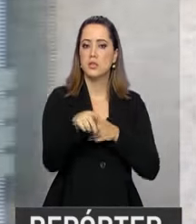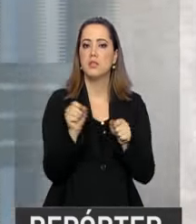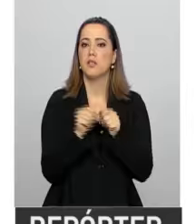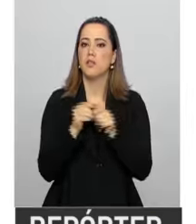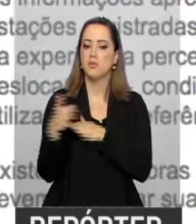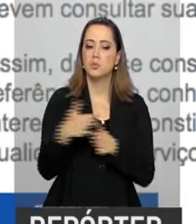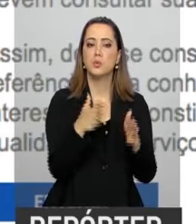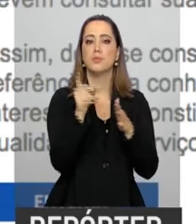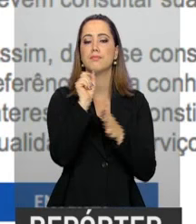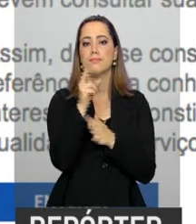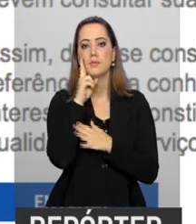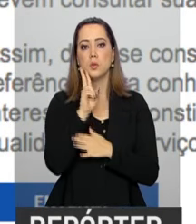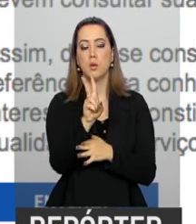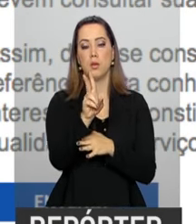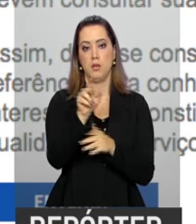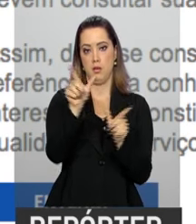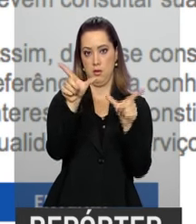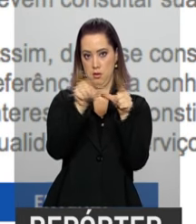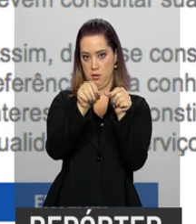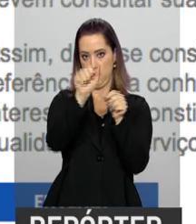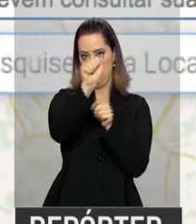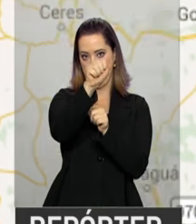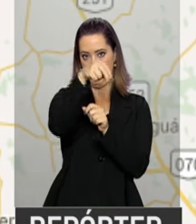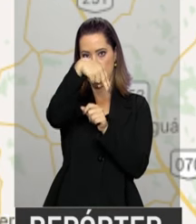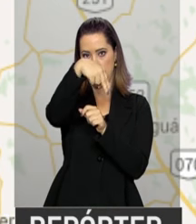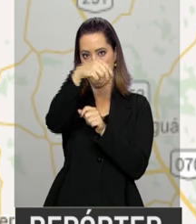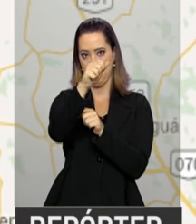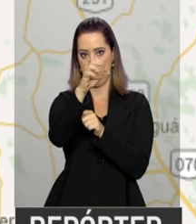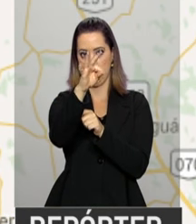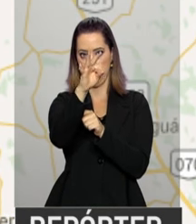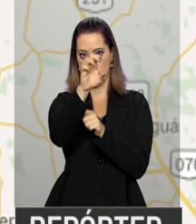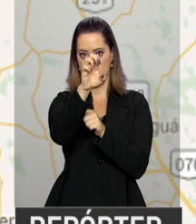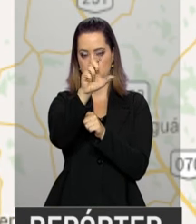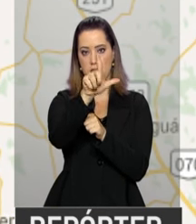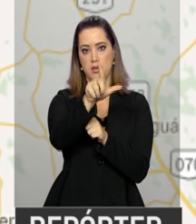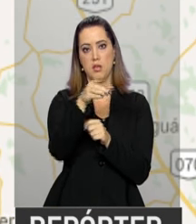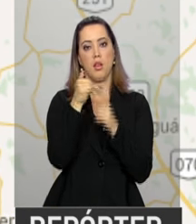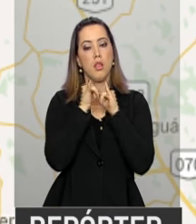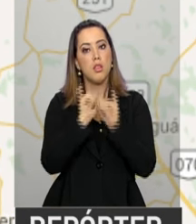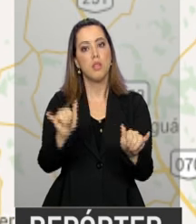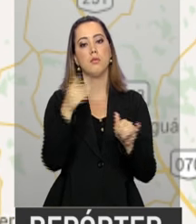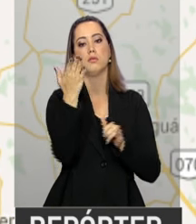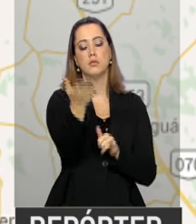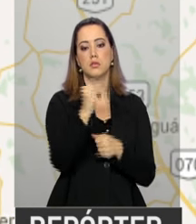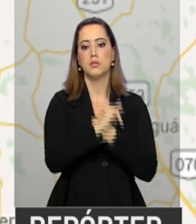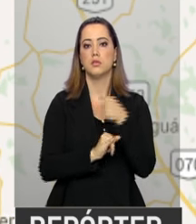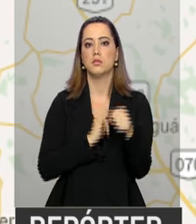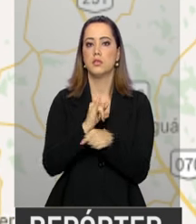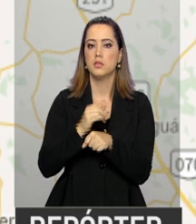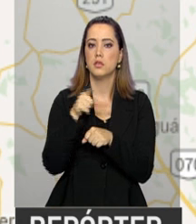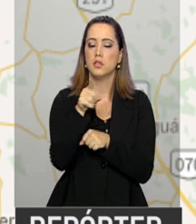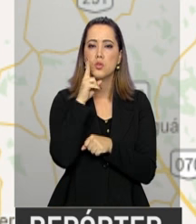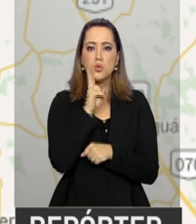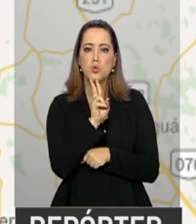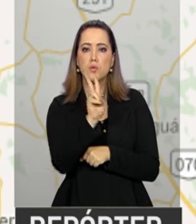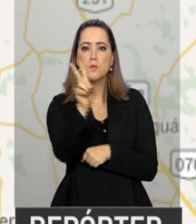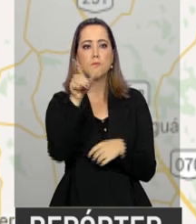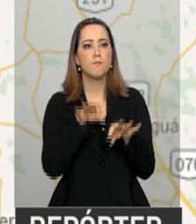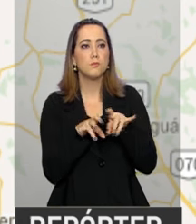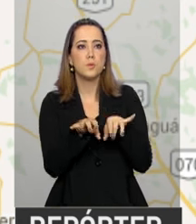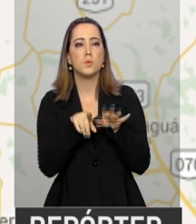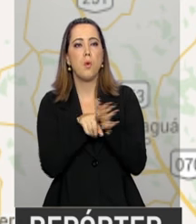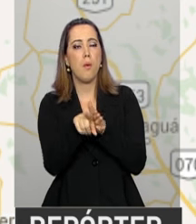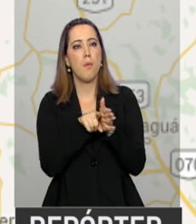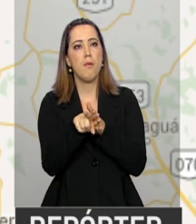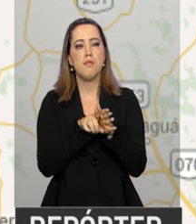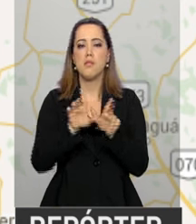frequenta, a Anatel lançou uma ferramenta online chamada Sistema Mosaico. Basta acessar o site da agência e pesquisar o